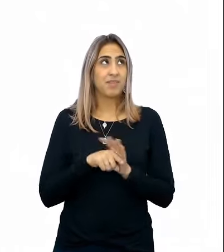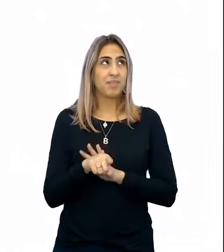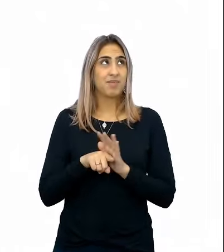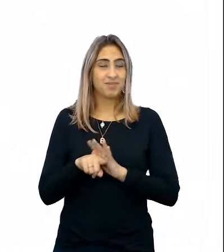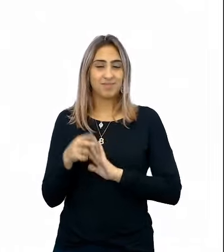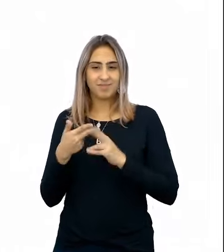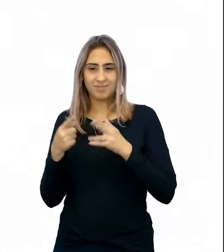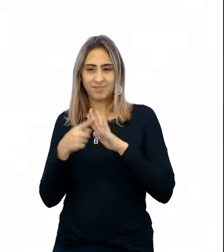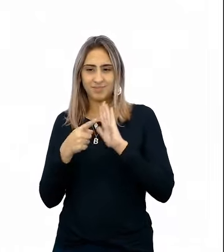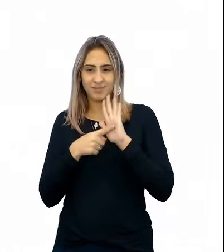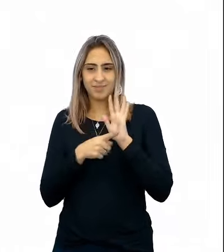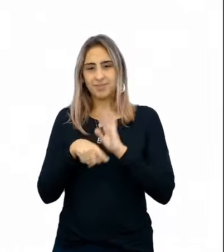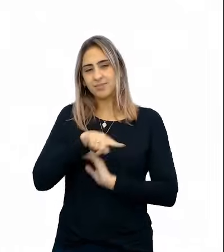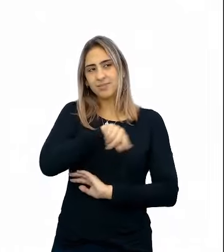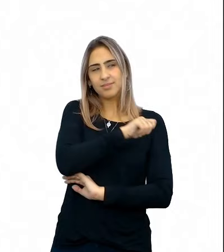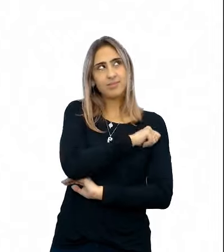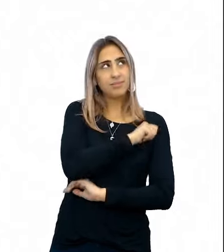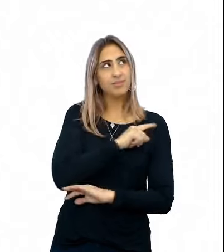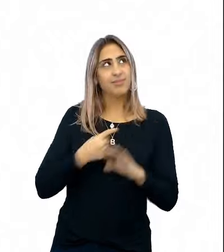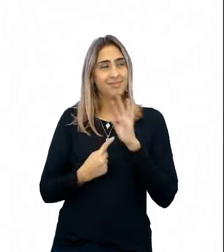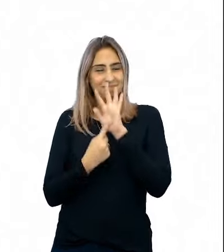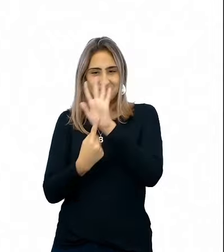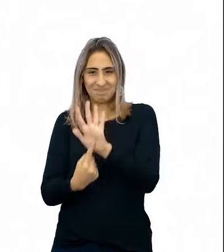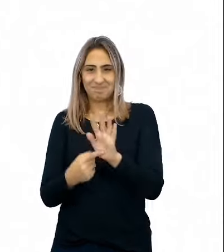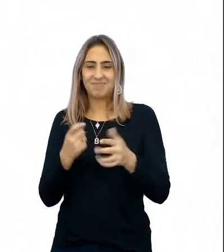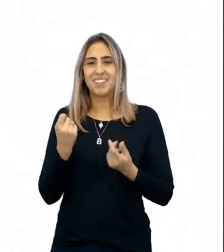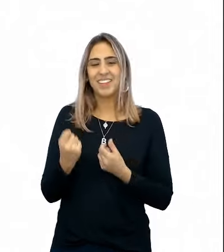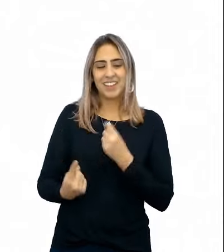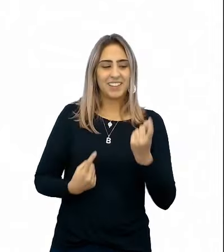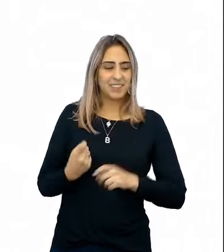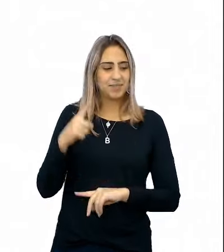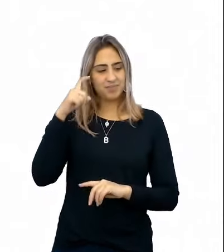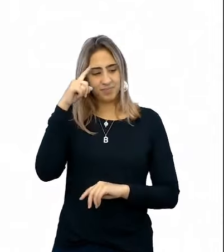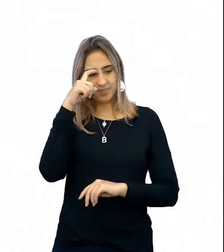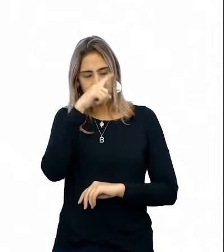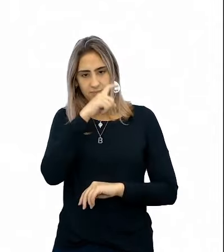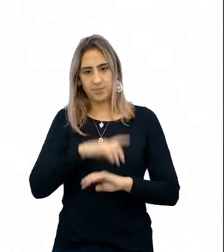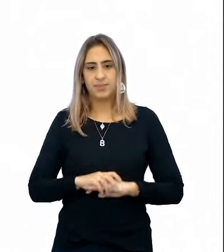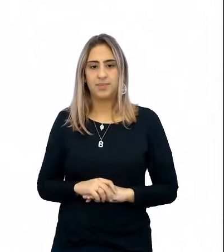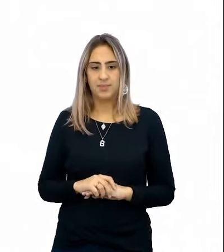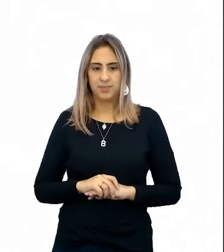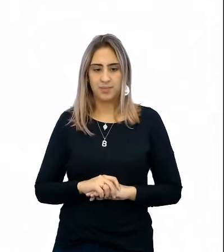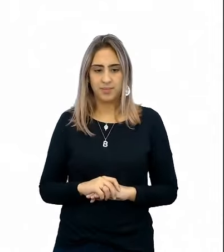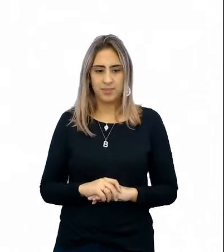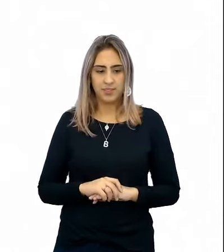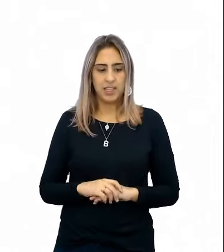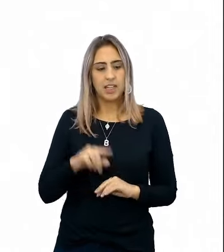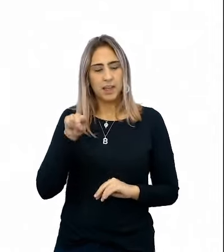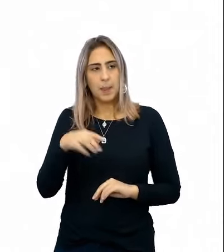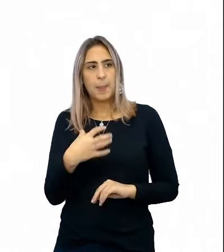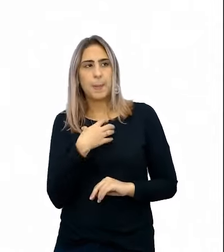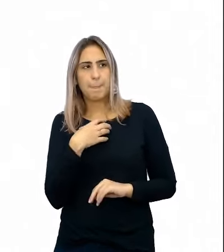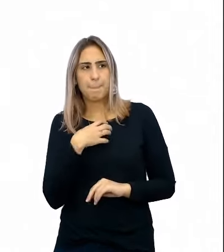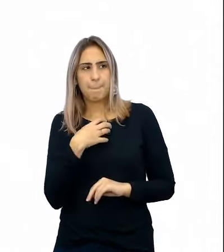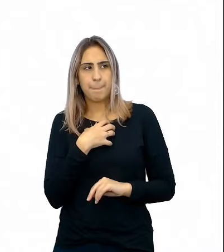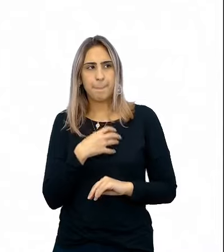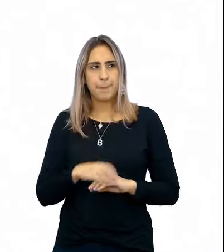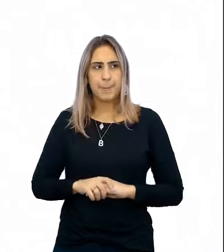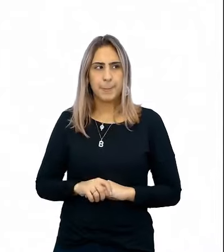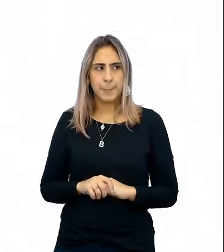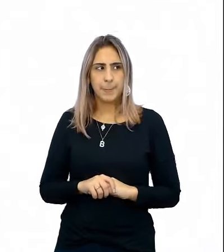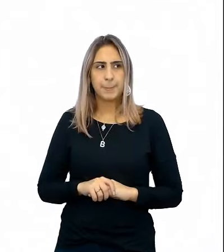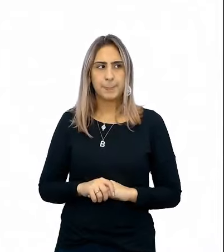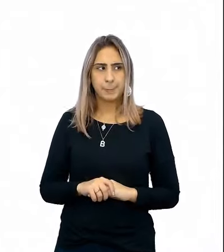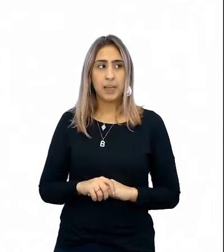itens que os estudantes apresentaram alguma dificuldade. Neste caso, os estudantes de